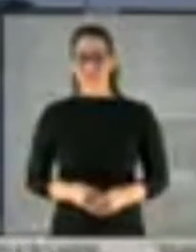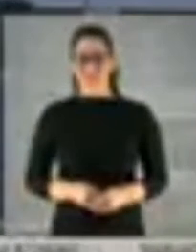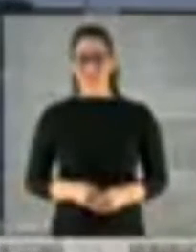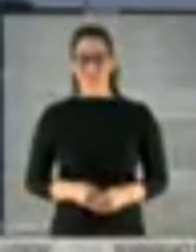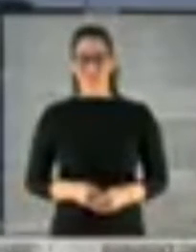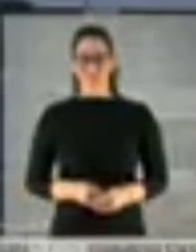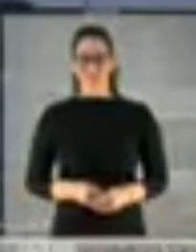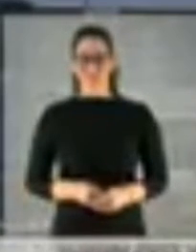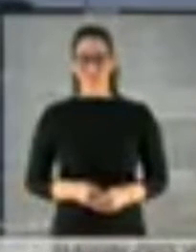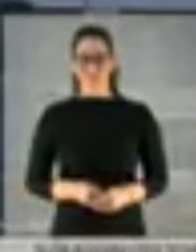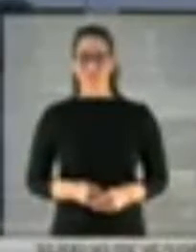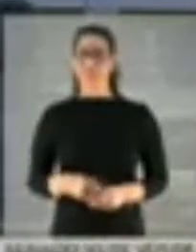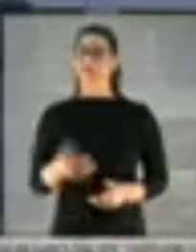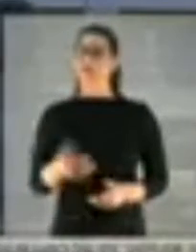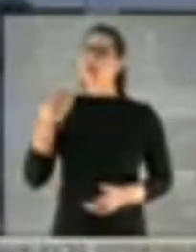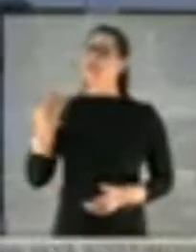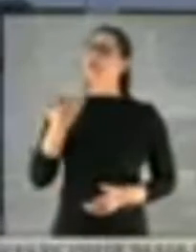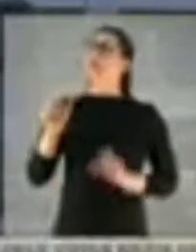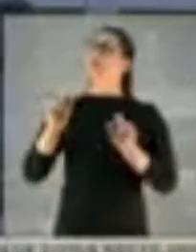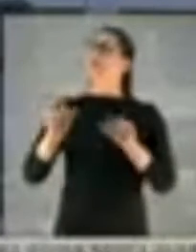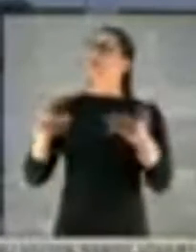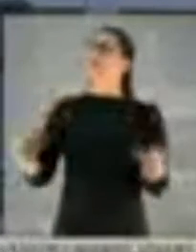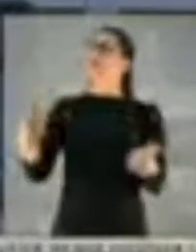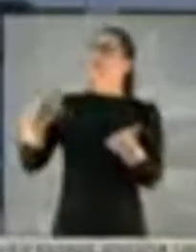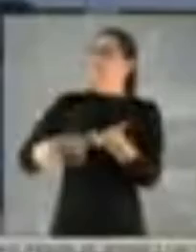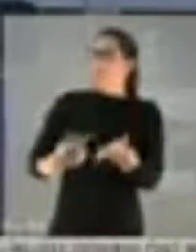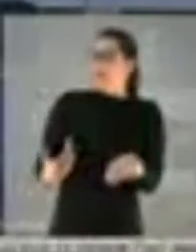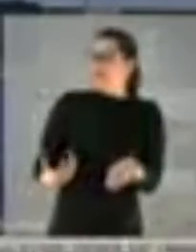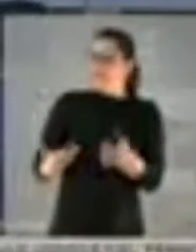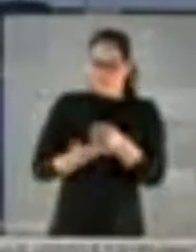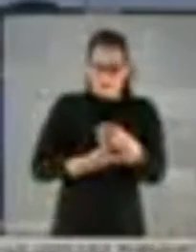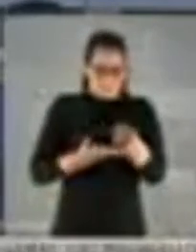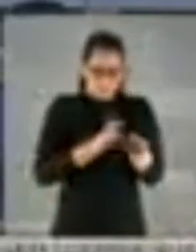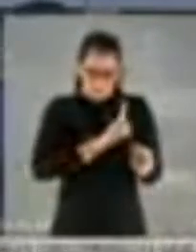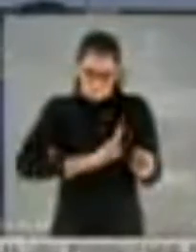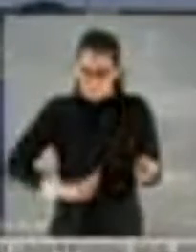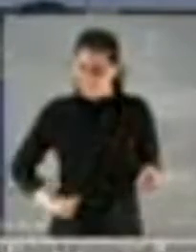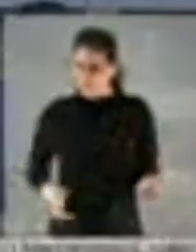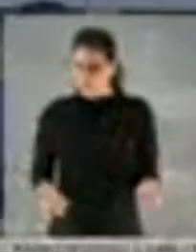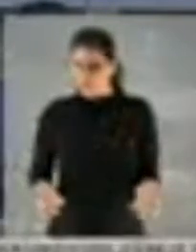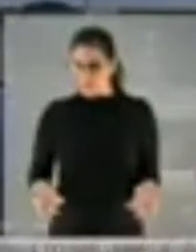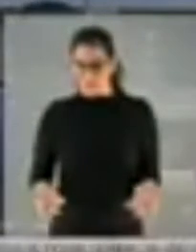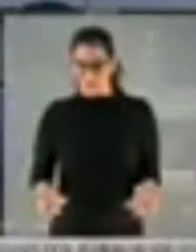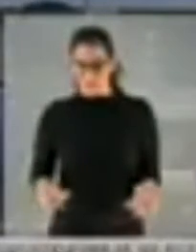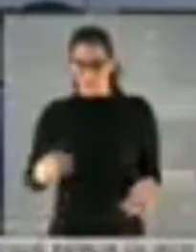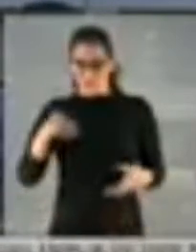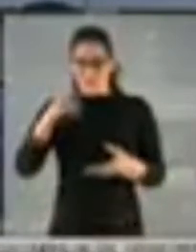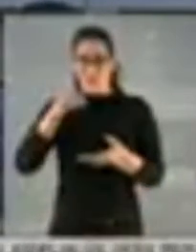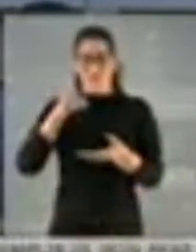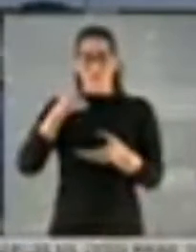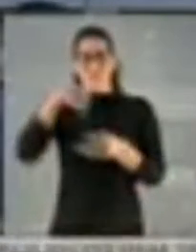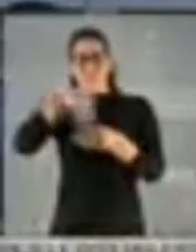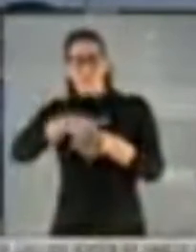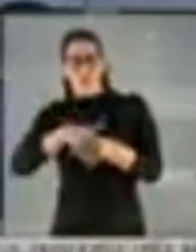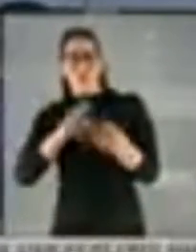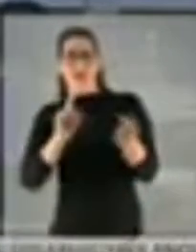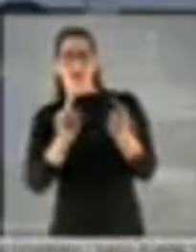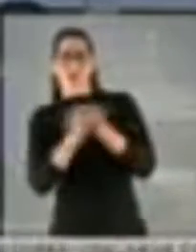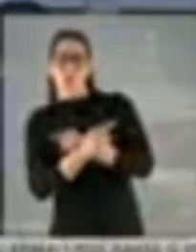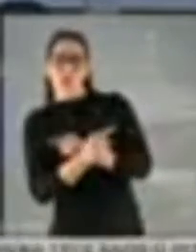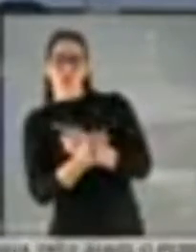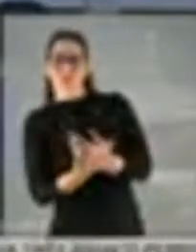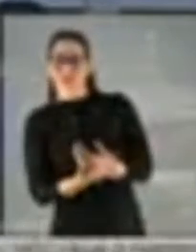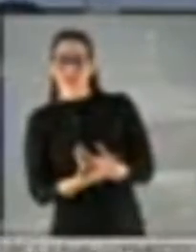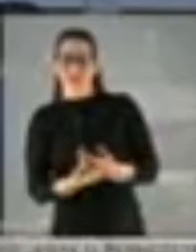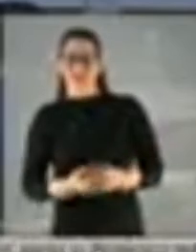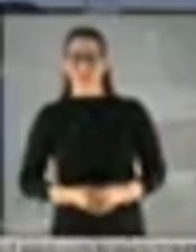Presidente, eu quero entender que acordo é esse. A base do governo vota contra, a favor disso e votará contra a